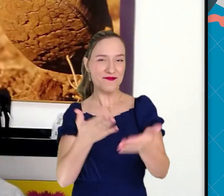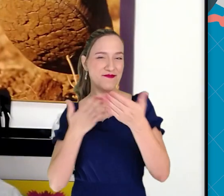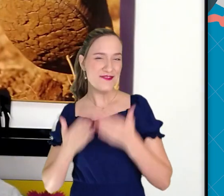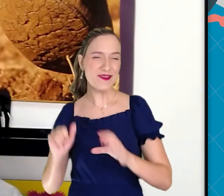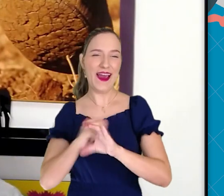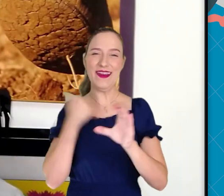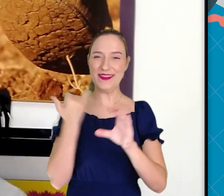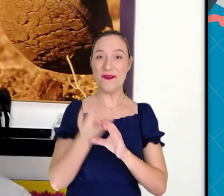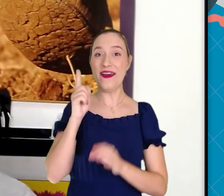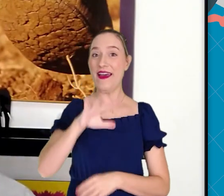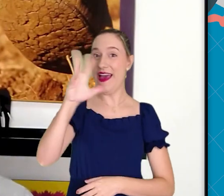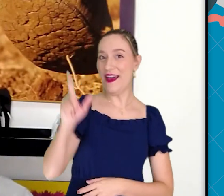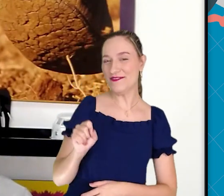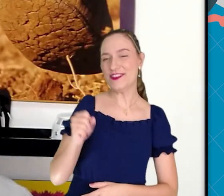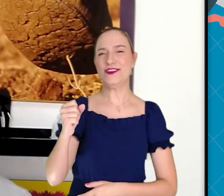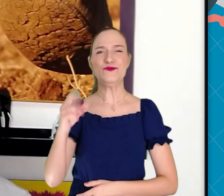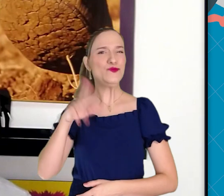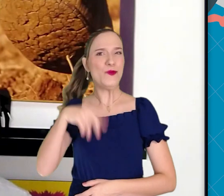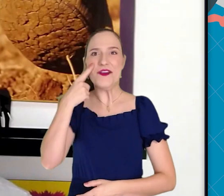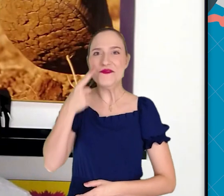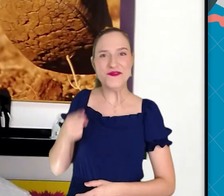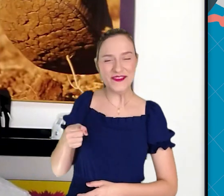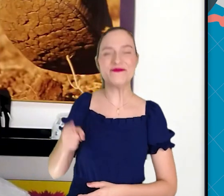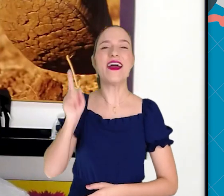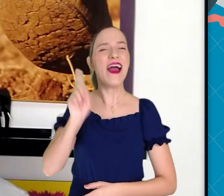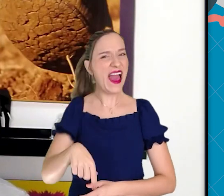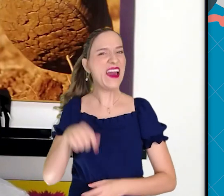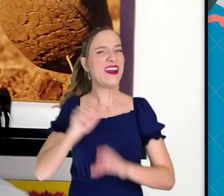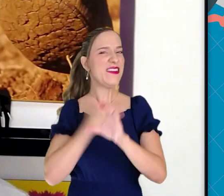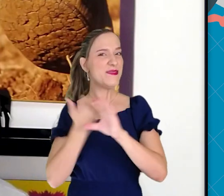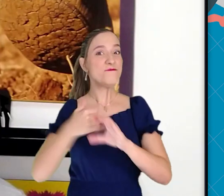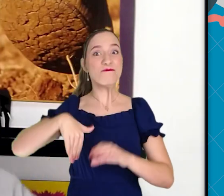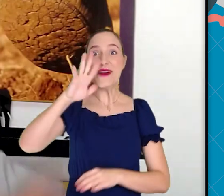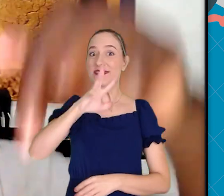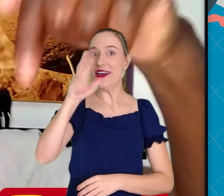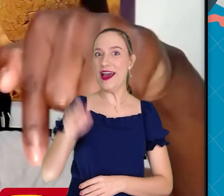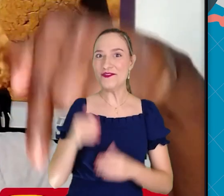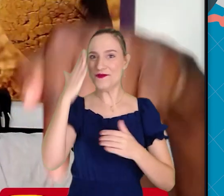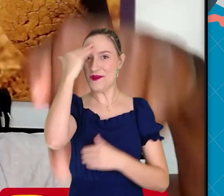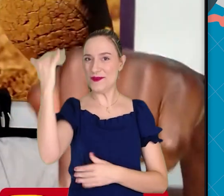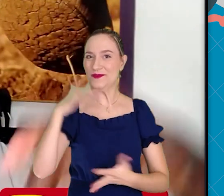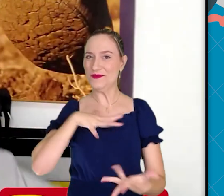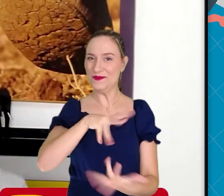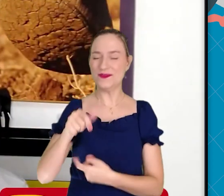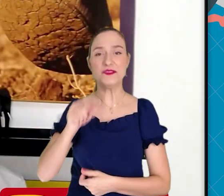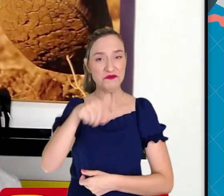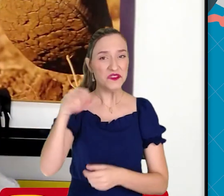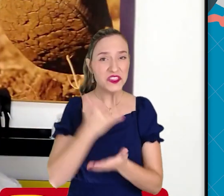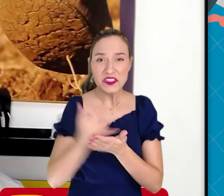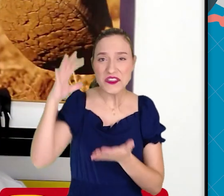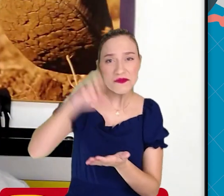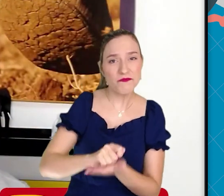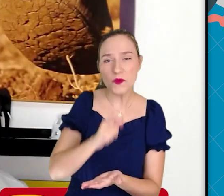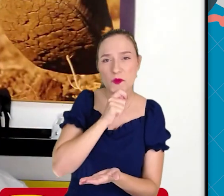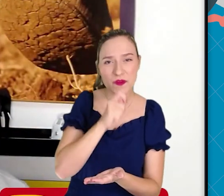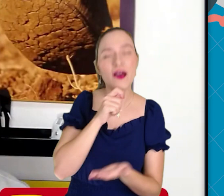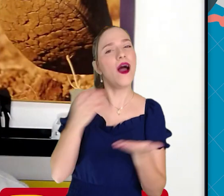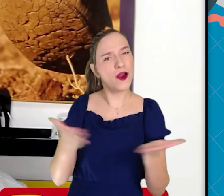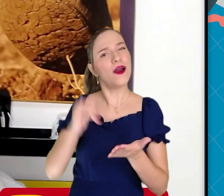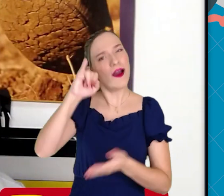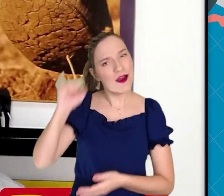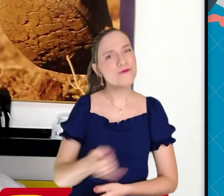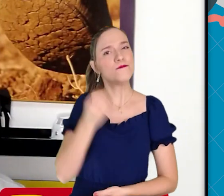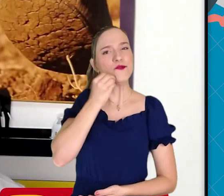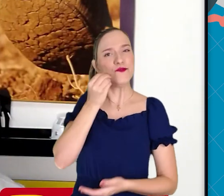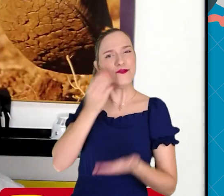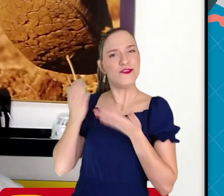África do Jeito que Nunca Viu, o canal mais africano do YouTube. Se você não é inscrito no nosso canal, tem um botão vermelho aqui embaixo. Inscreva-se, se inscreve que